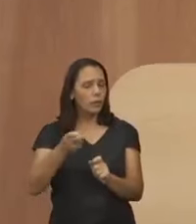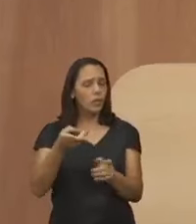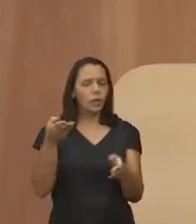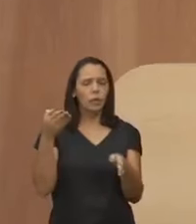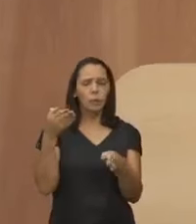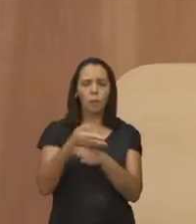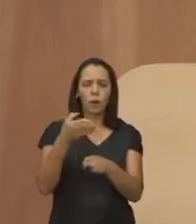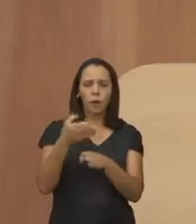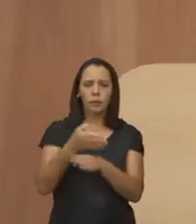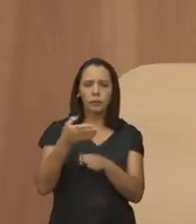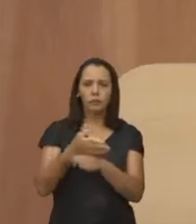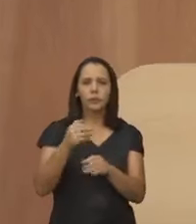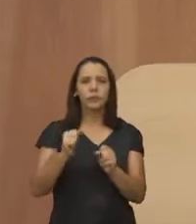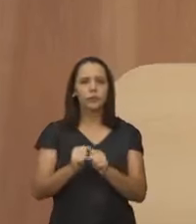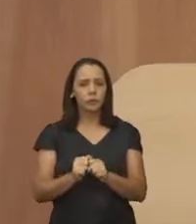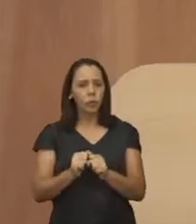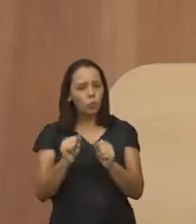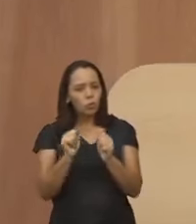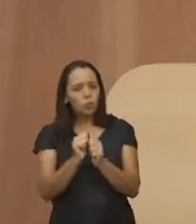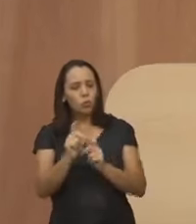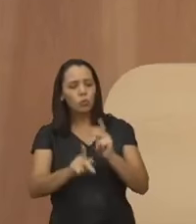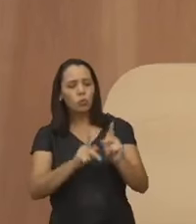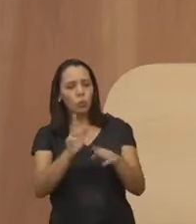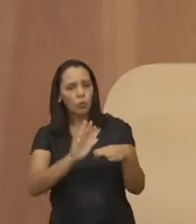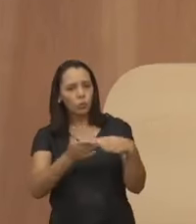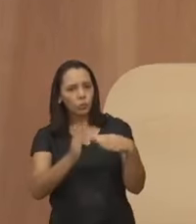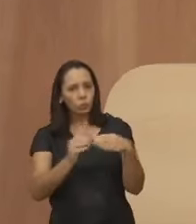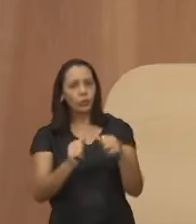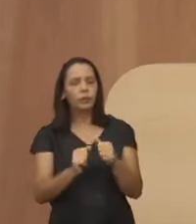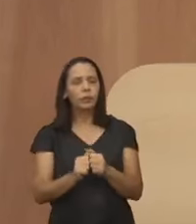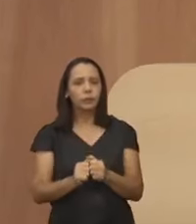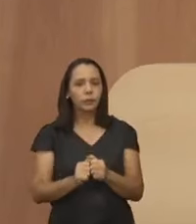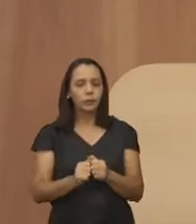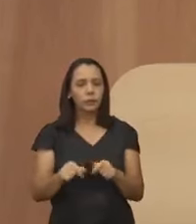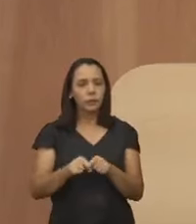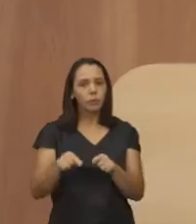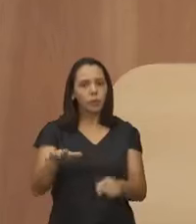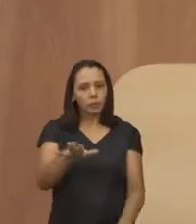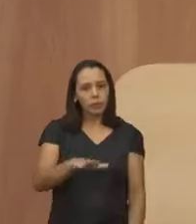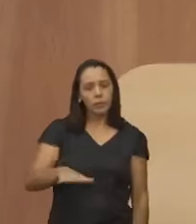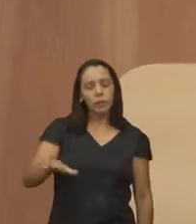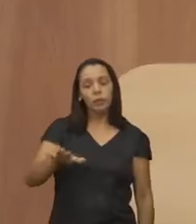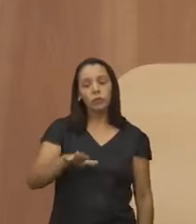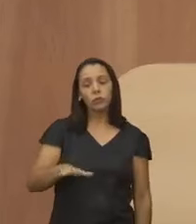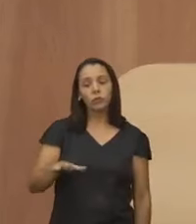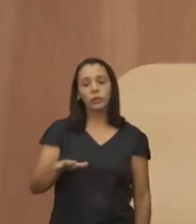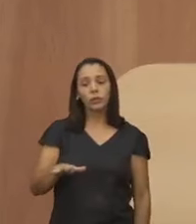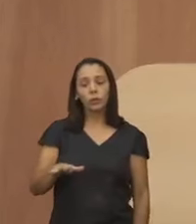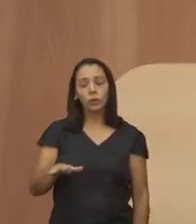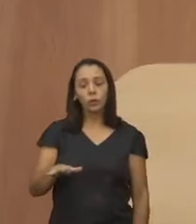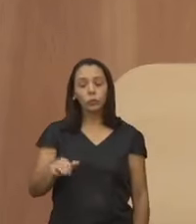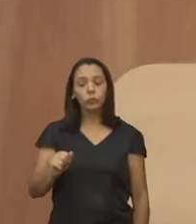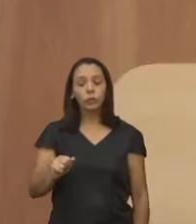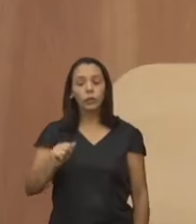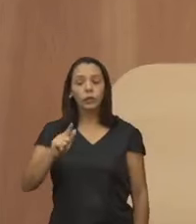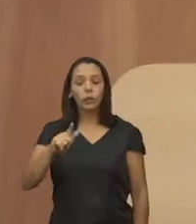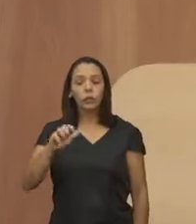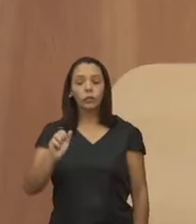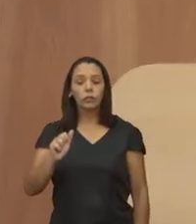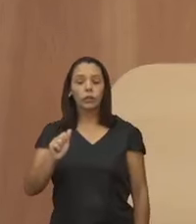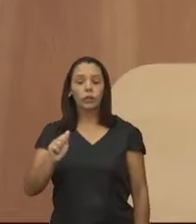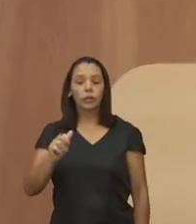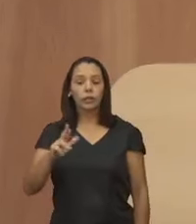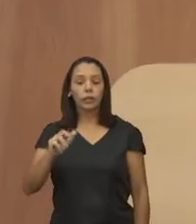Veraneio Jal, assim como também toda a região ali da Geraldo Scavone, a qual faço parte também. E quando nós temos